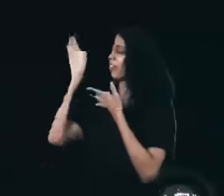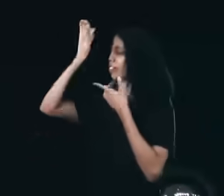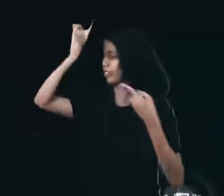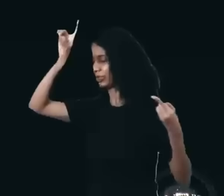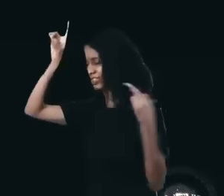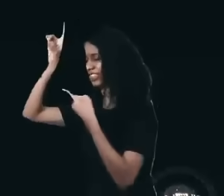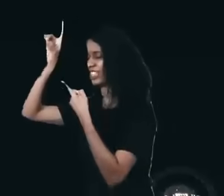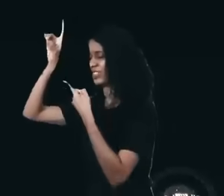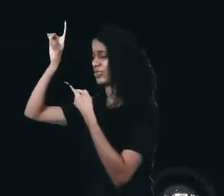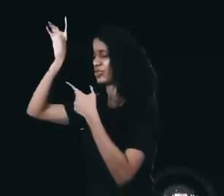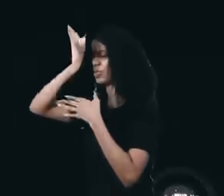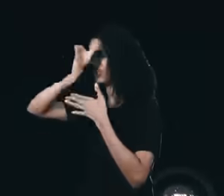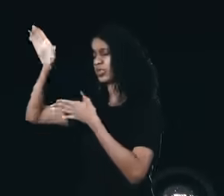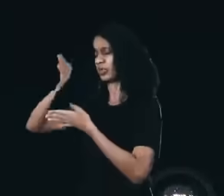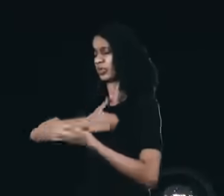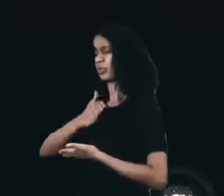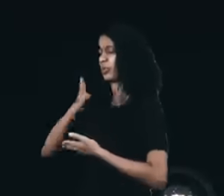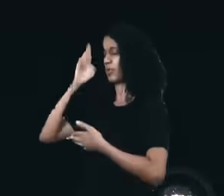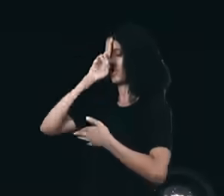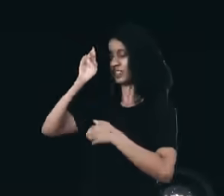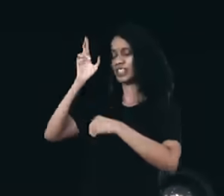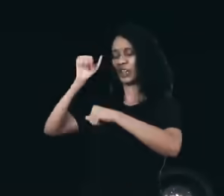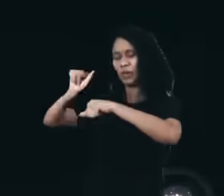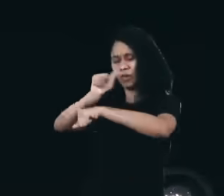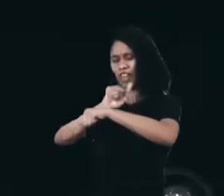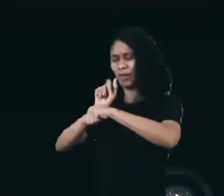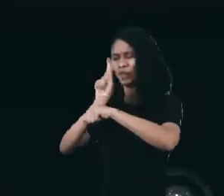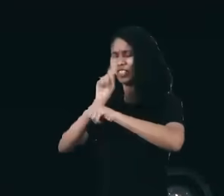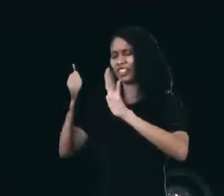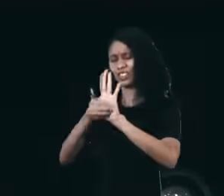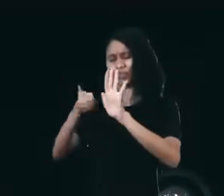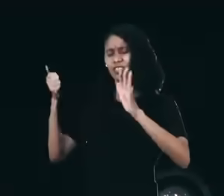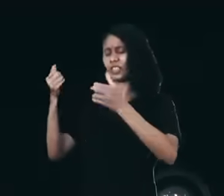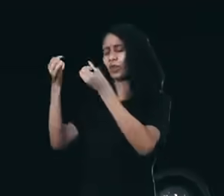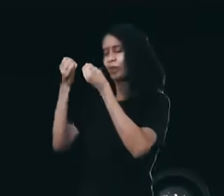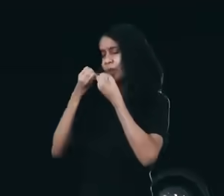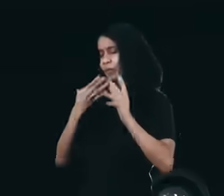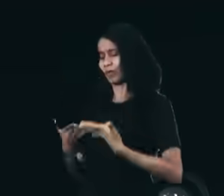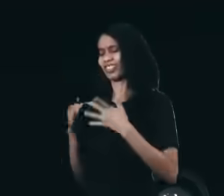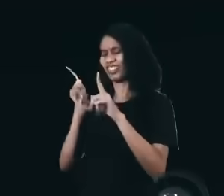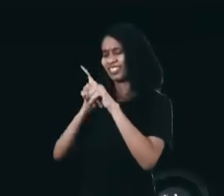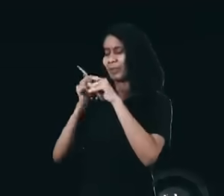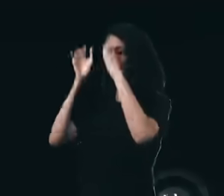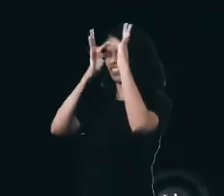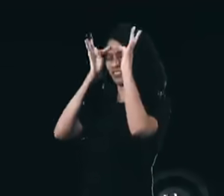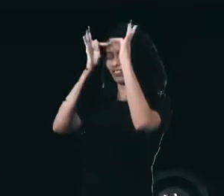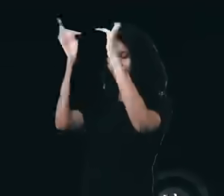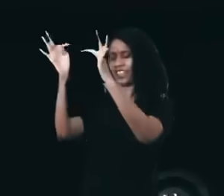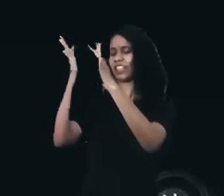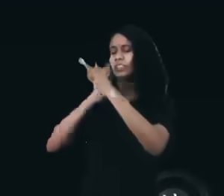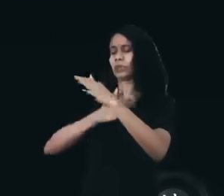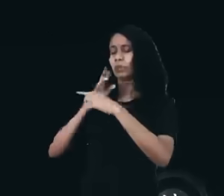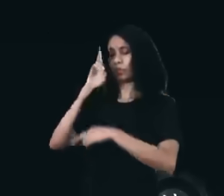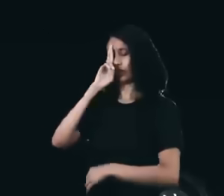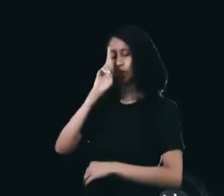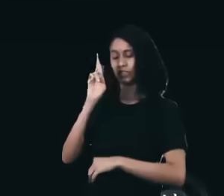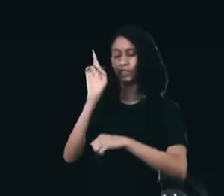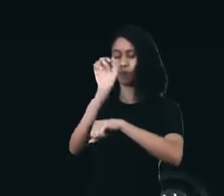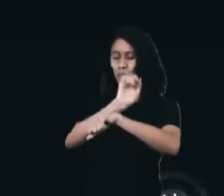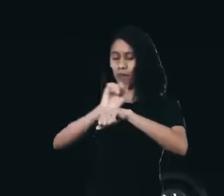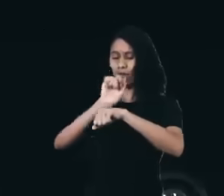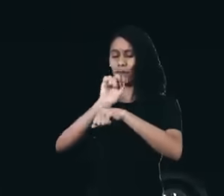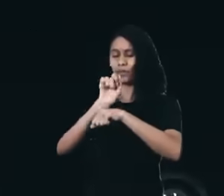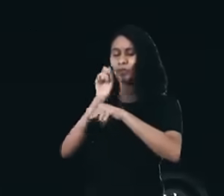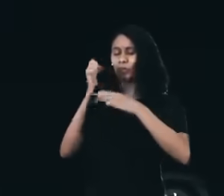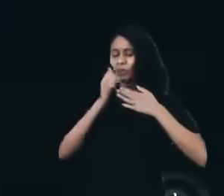o Deus do meu Senhor Abraão, que não retirou sua bondade nem sua fidelidade do meu Senhor. Quanto a mim, o Senhor me